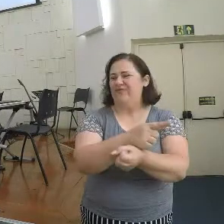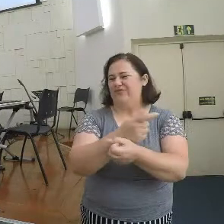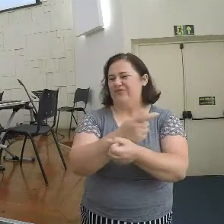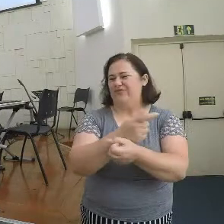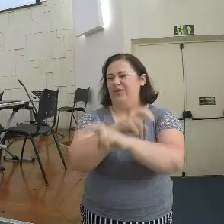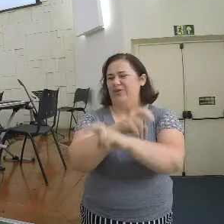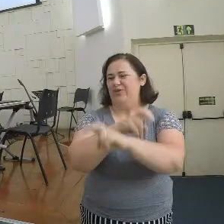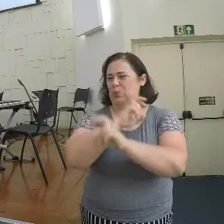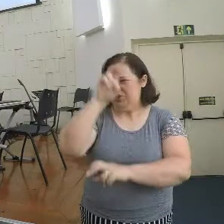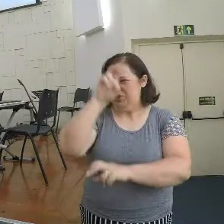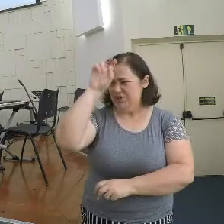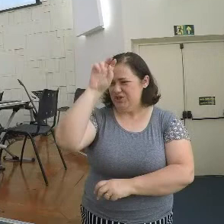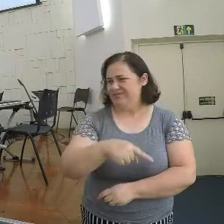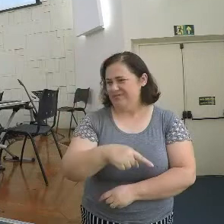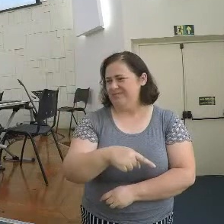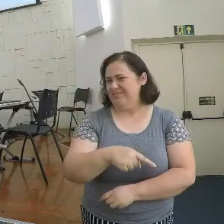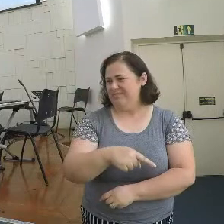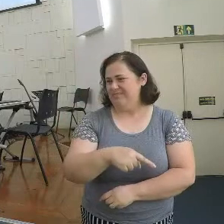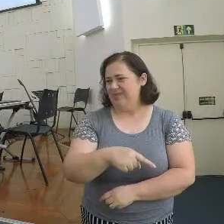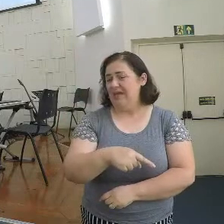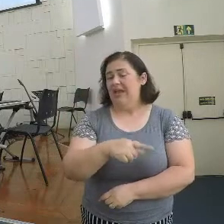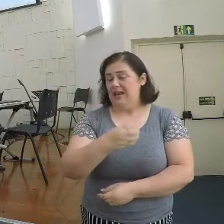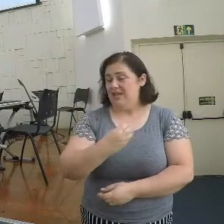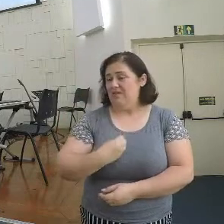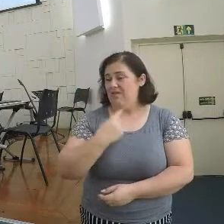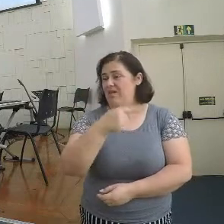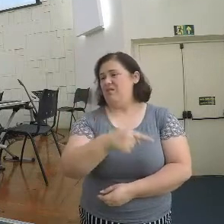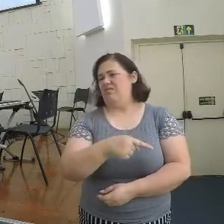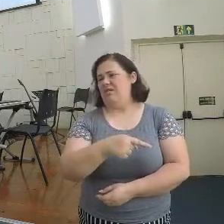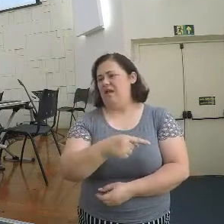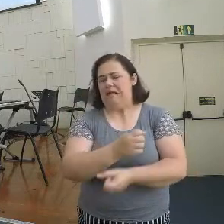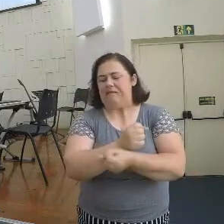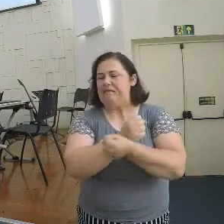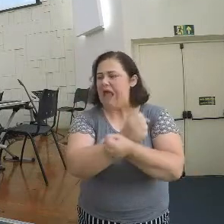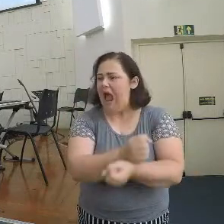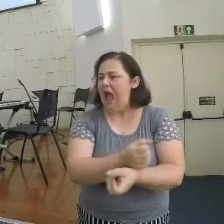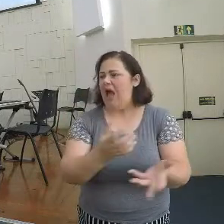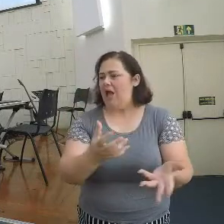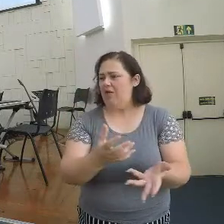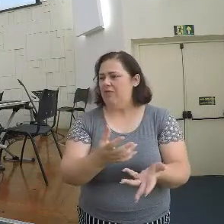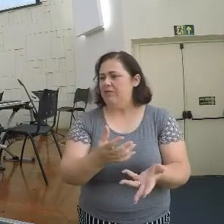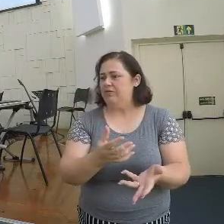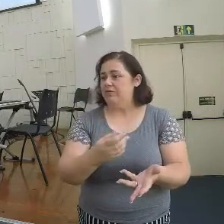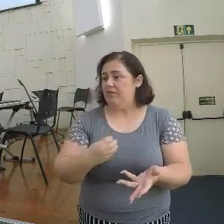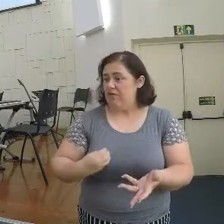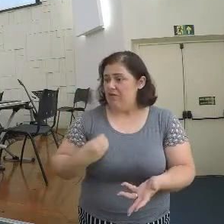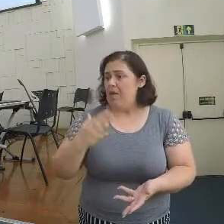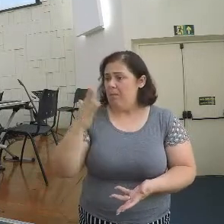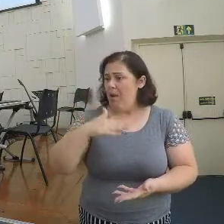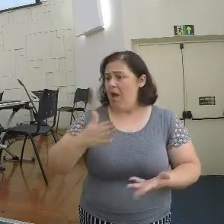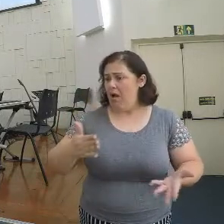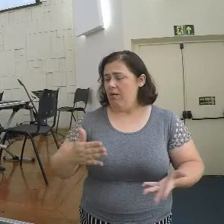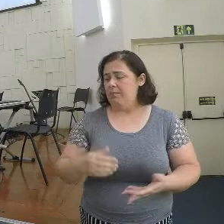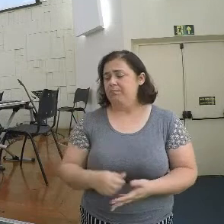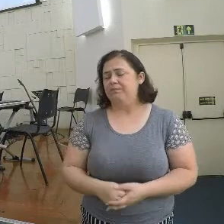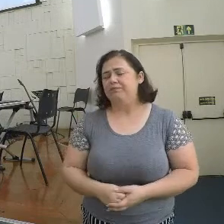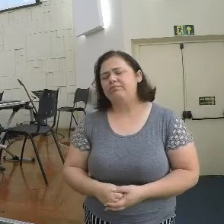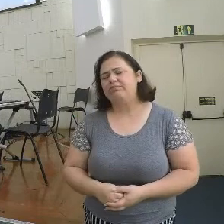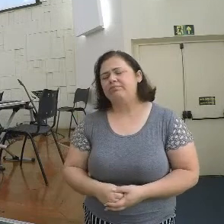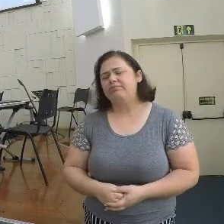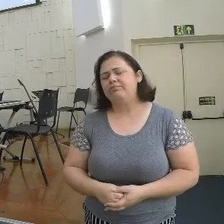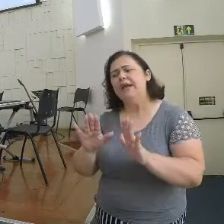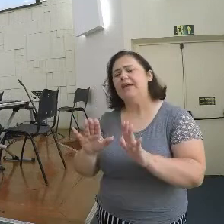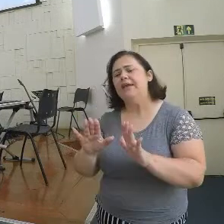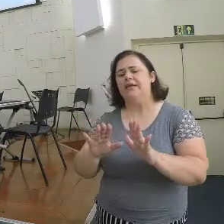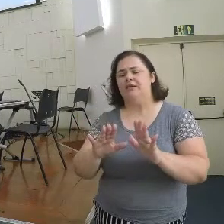bíblico mostra que ao achegar-se ao sacerdote, deveria o povo de